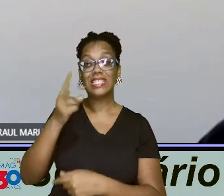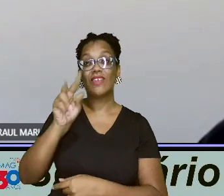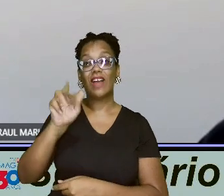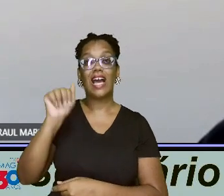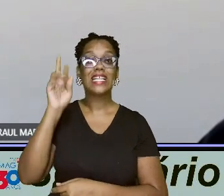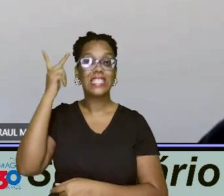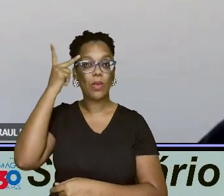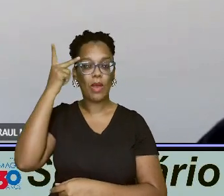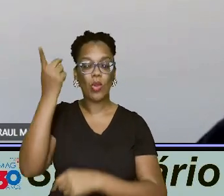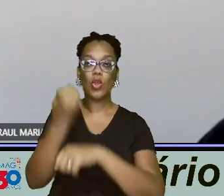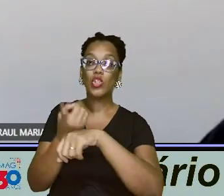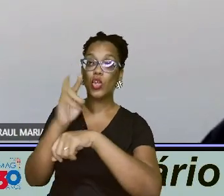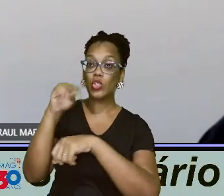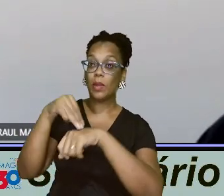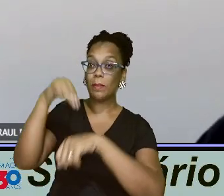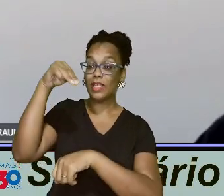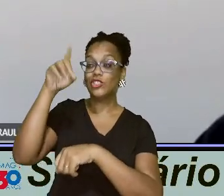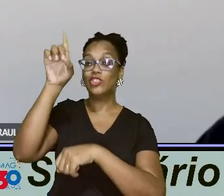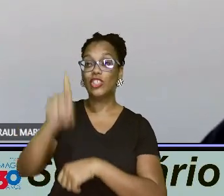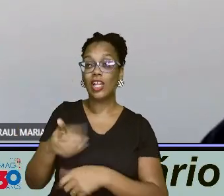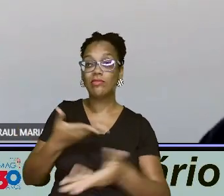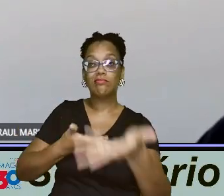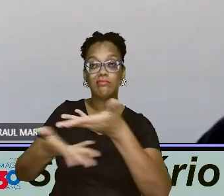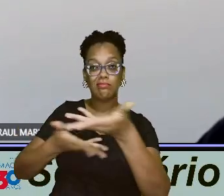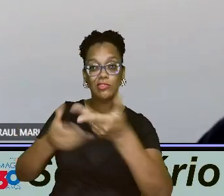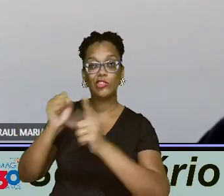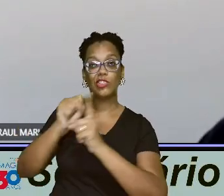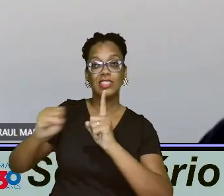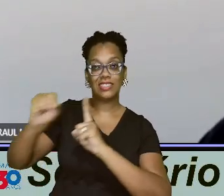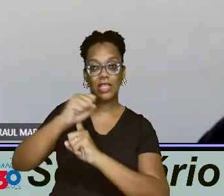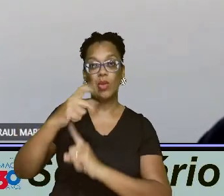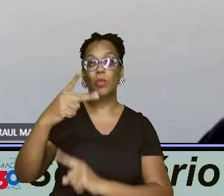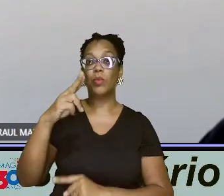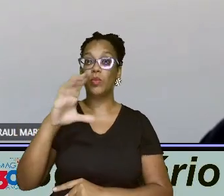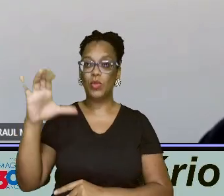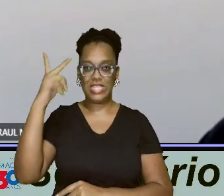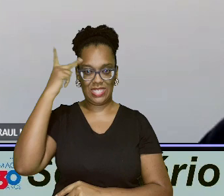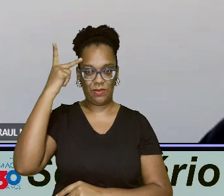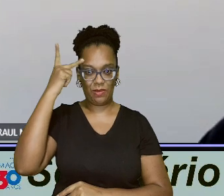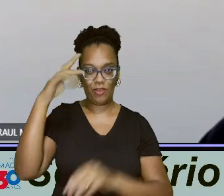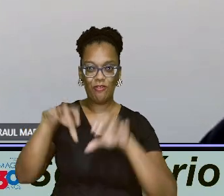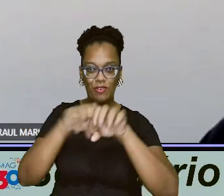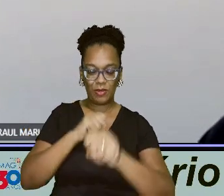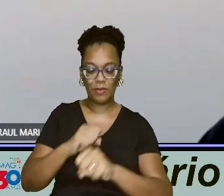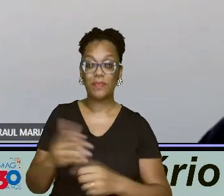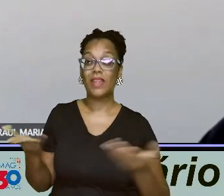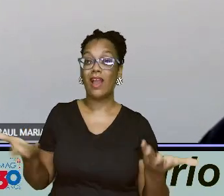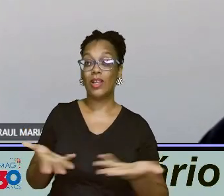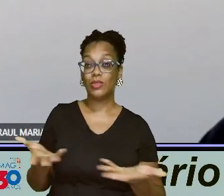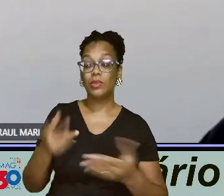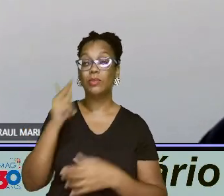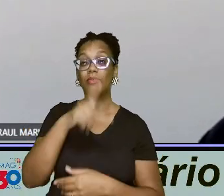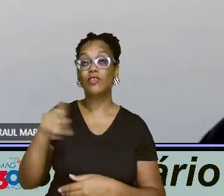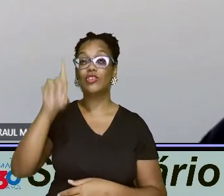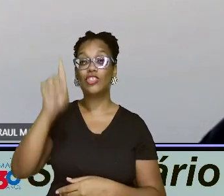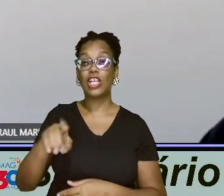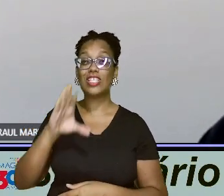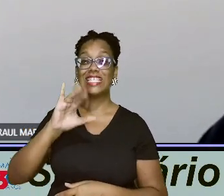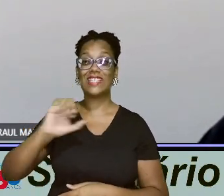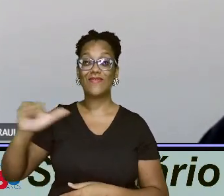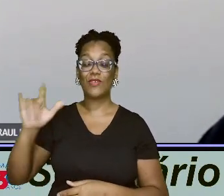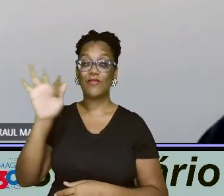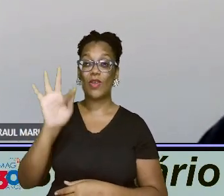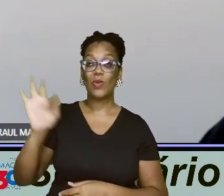Direito das Relações Sociais pela PUC de São Paulo. É atualmente professor de Direito Civil da Faculdade de Direito da